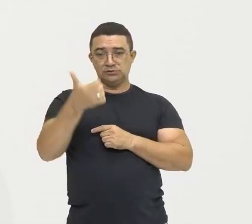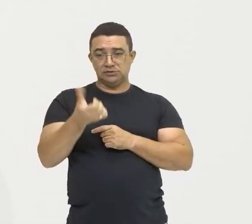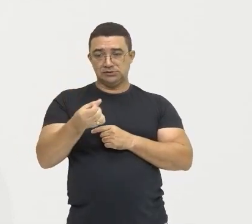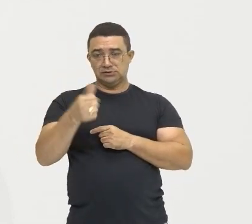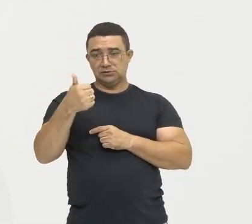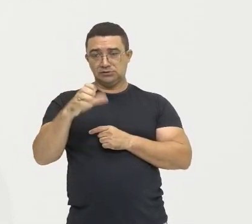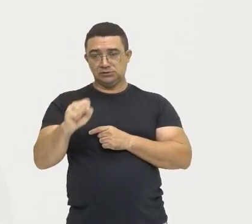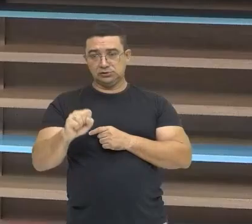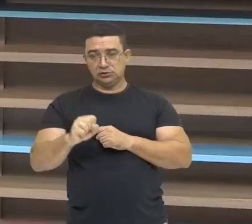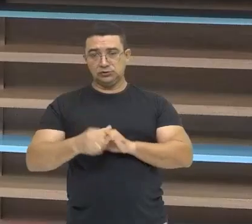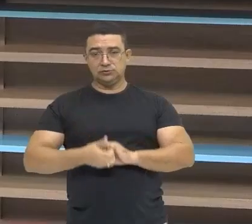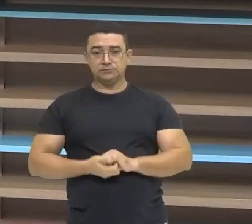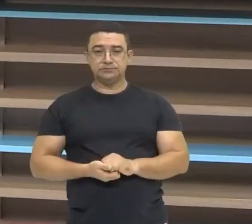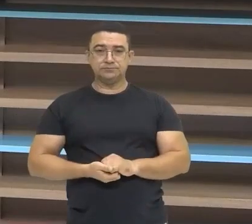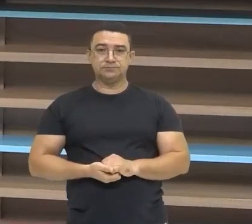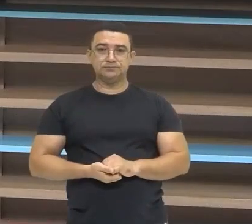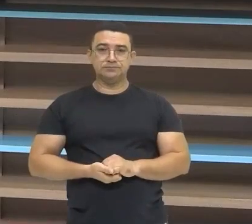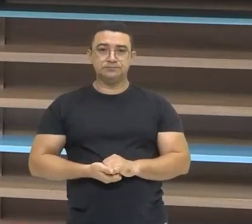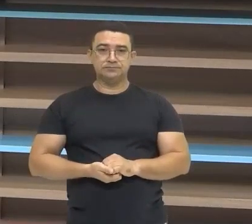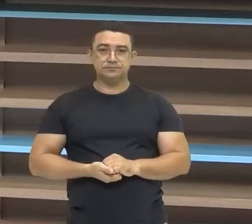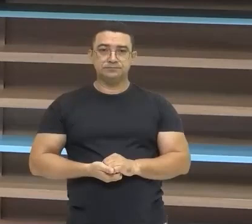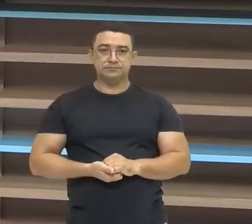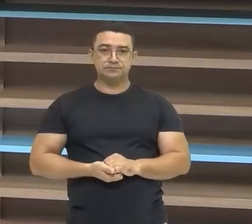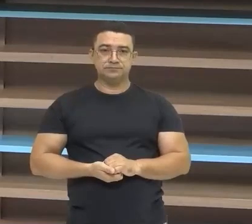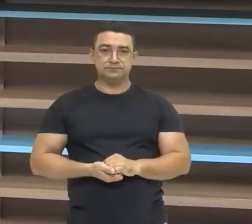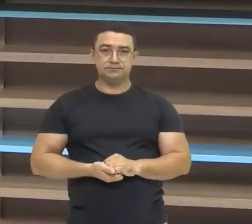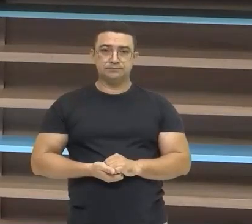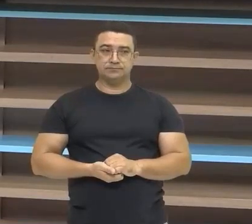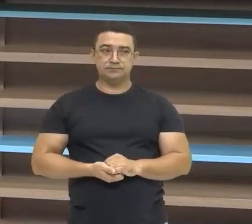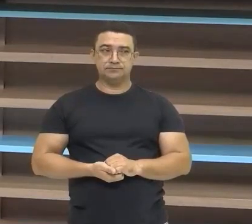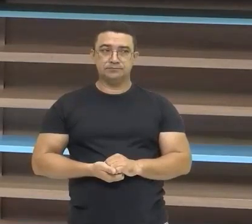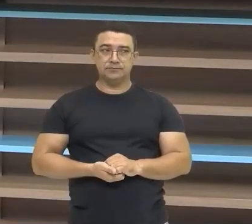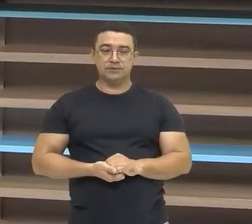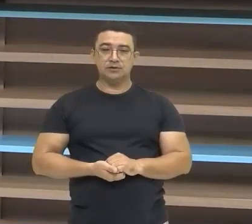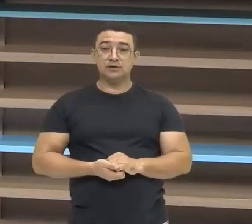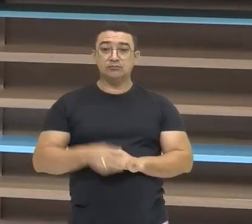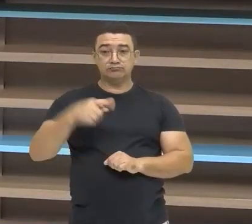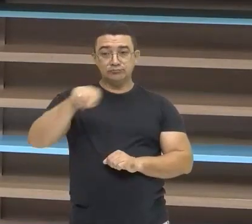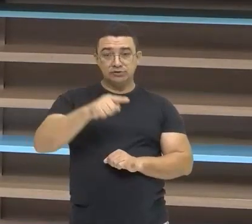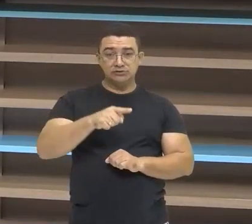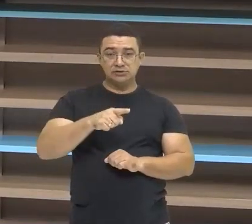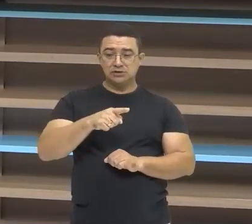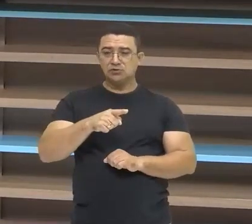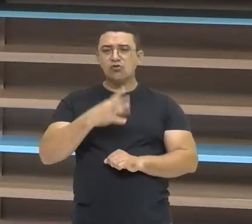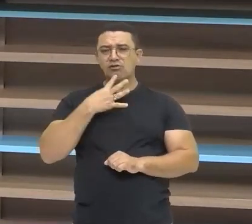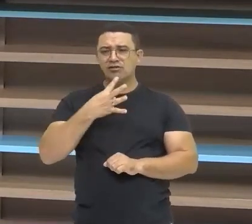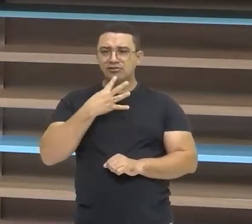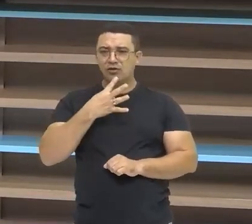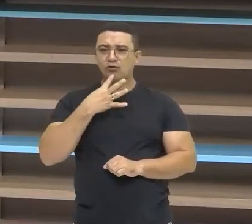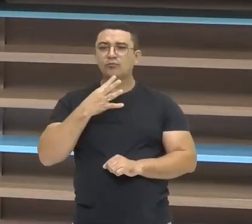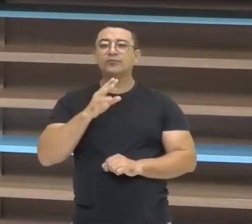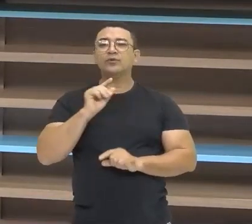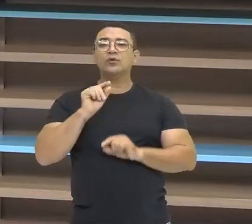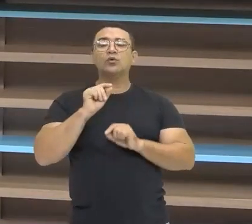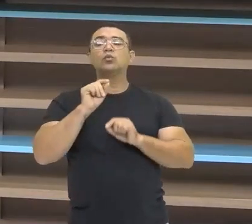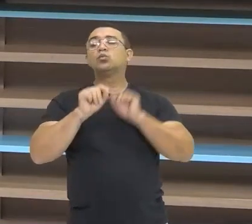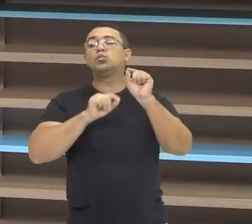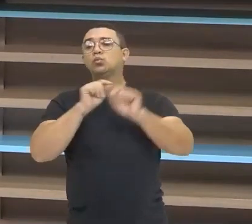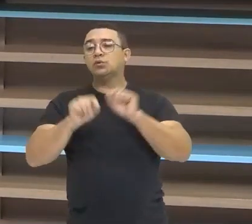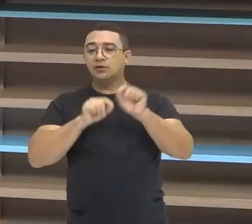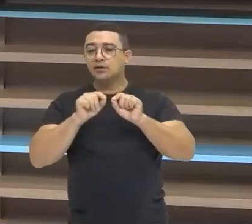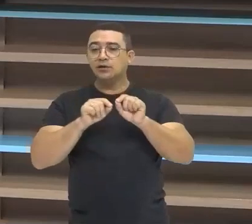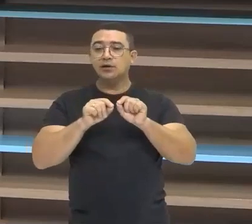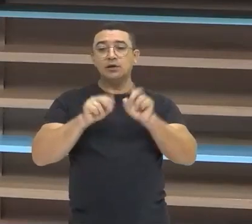1618. Muito bem. Então, aqui você conheceu, você pôde conhecer, né, sobre